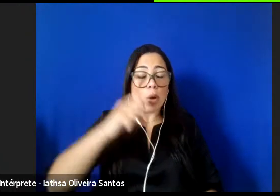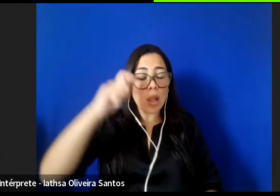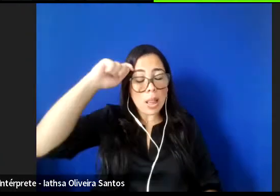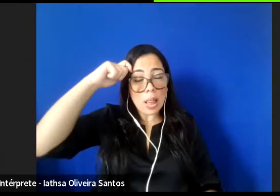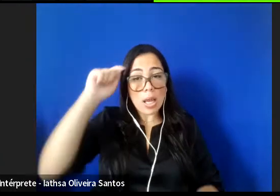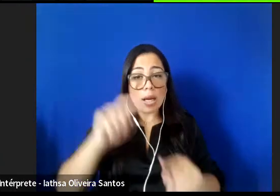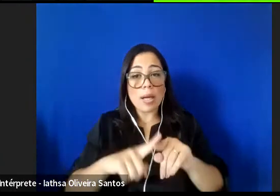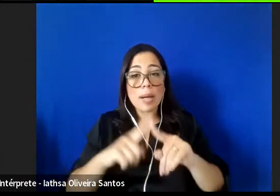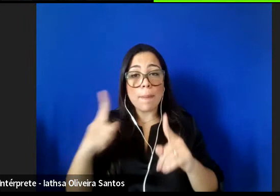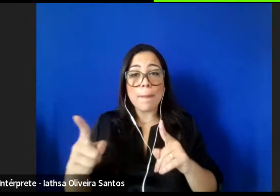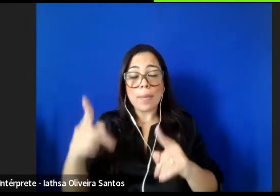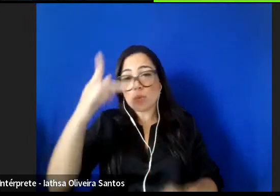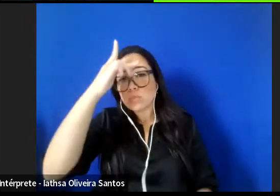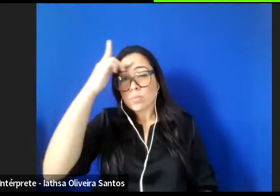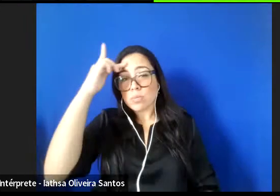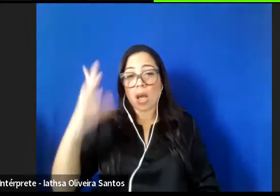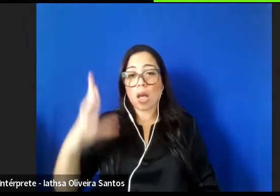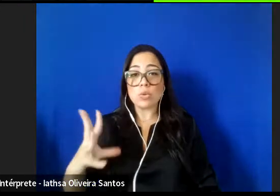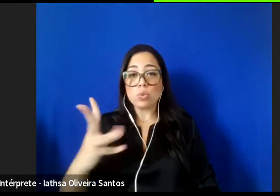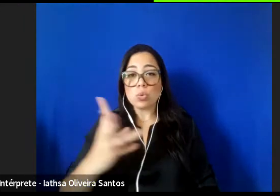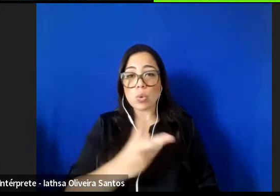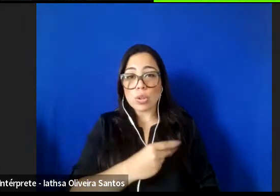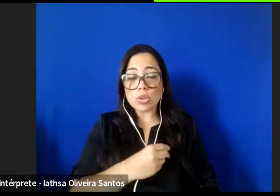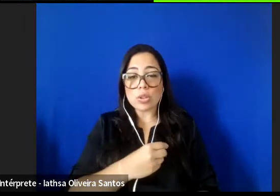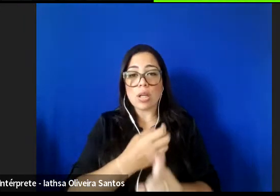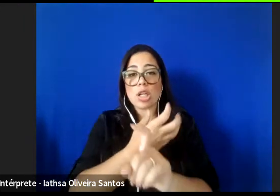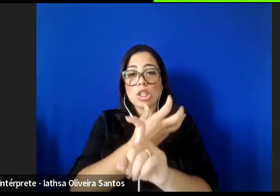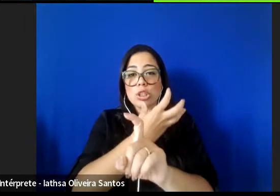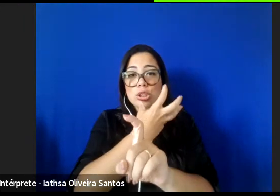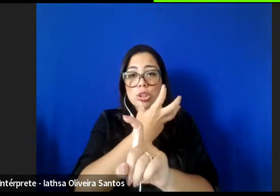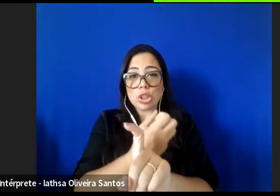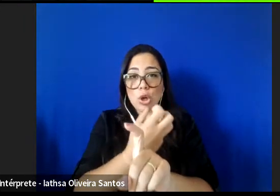pessoas trans, as pessoas não binárias, né?